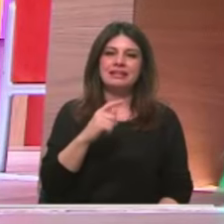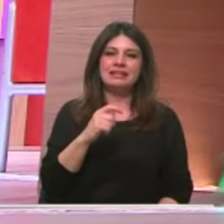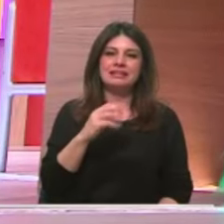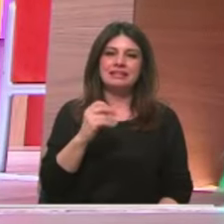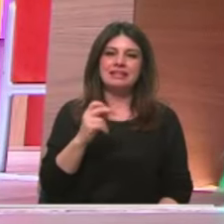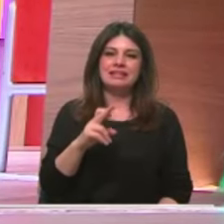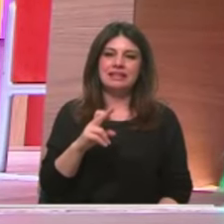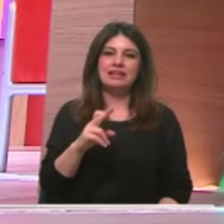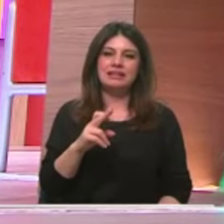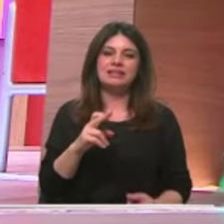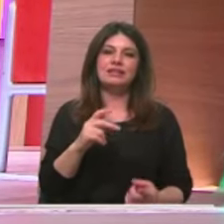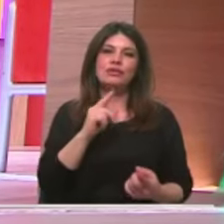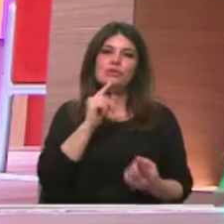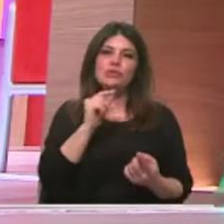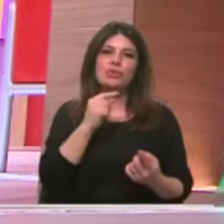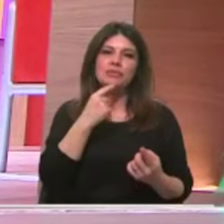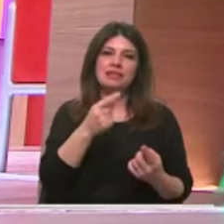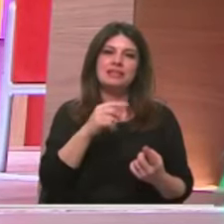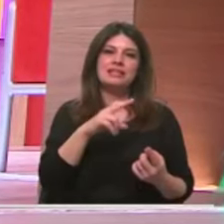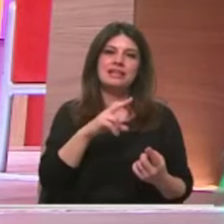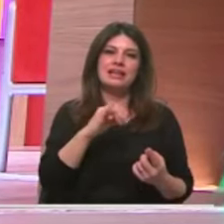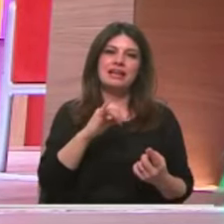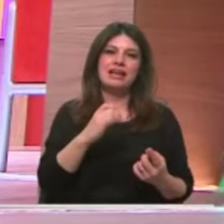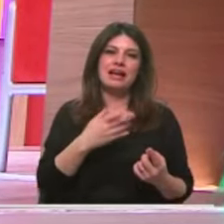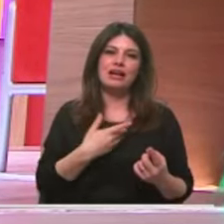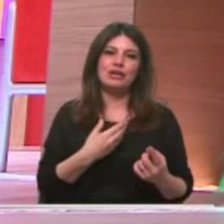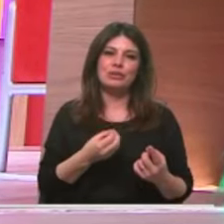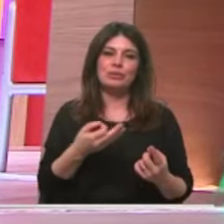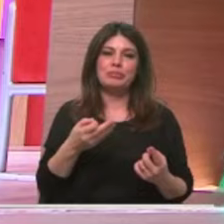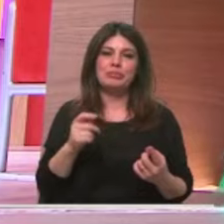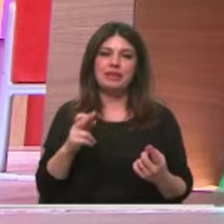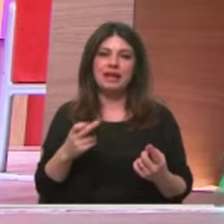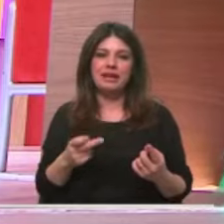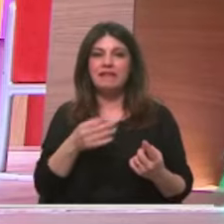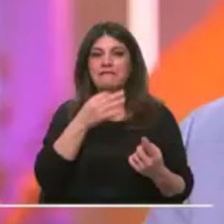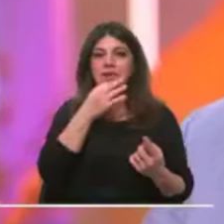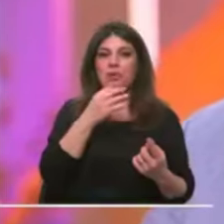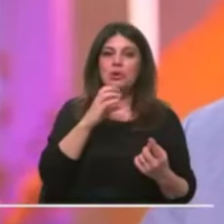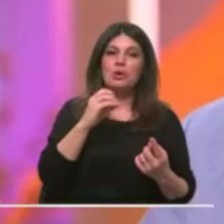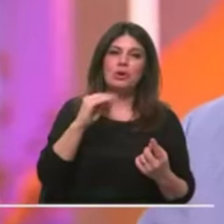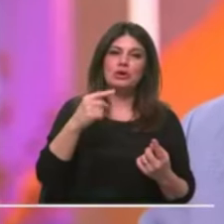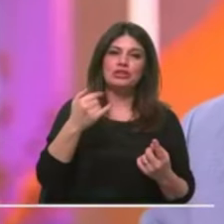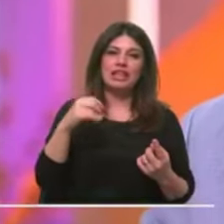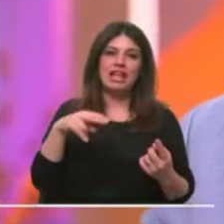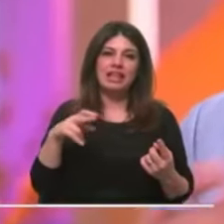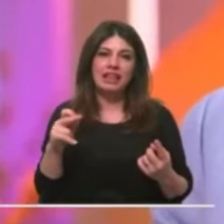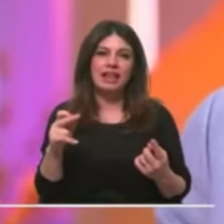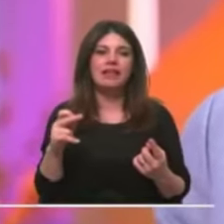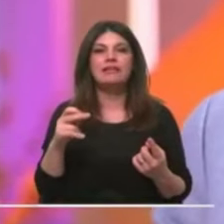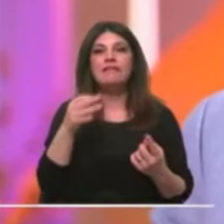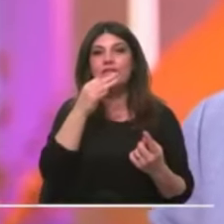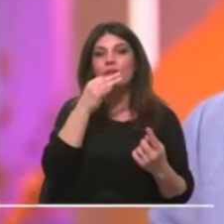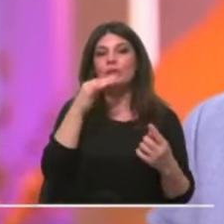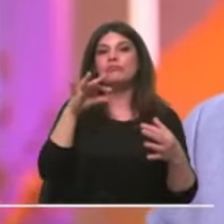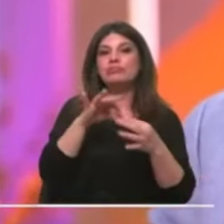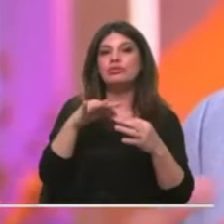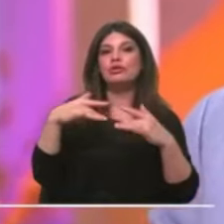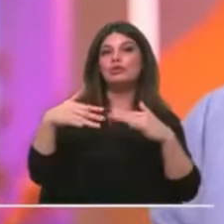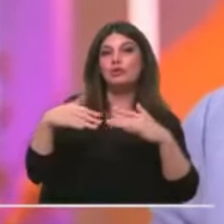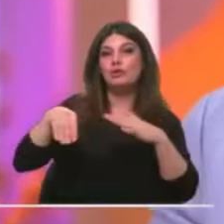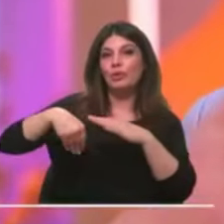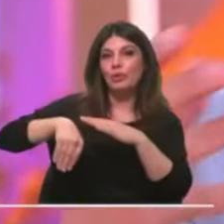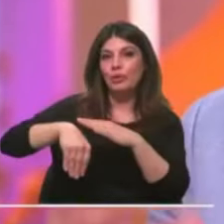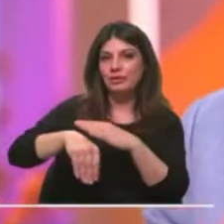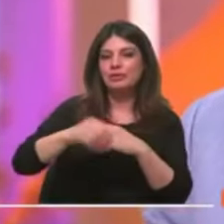disse o nome, Ricardo Pereira, só que não era disse este Ricardo Pereira. Disse o meu nome, era outro. Andou ali no Costinha, andou ali no jogador de futebol também, porque era